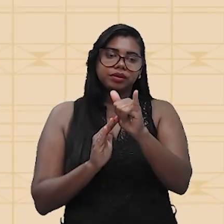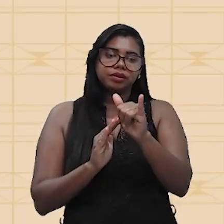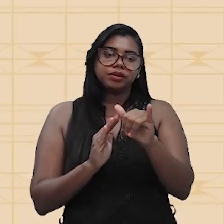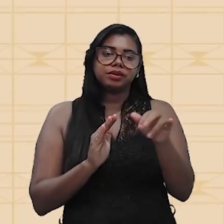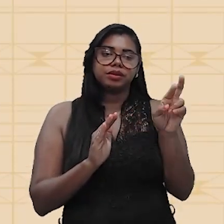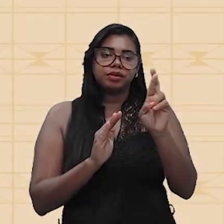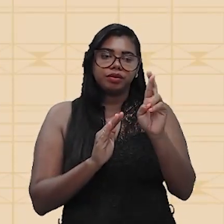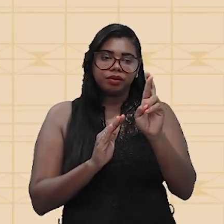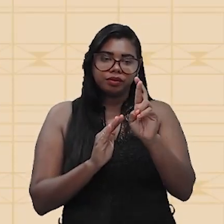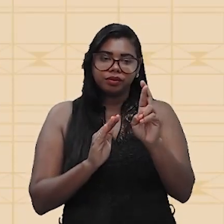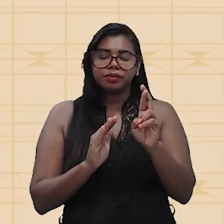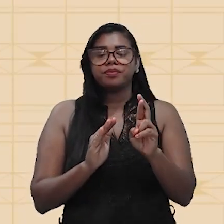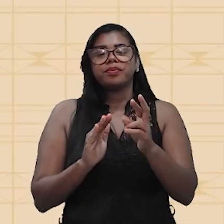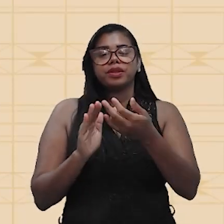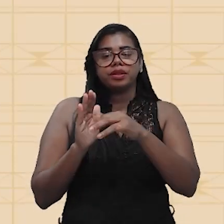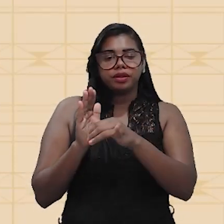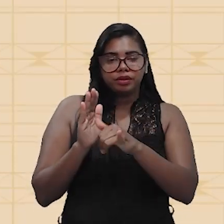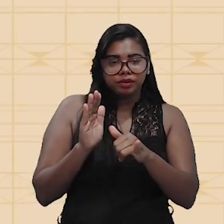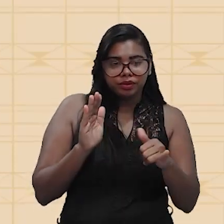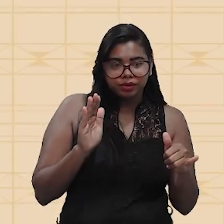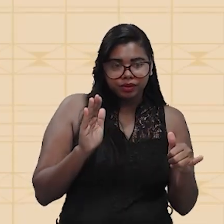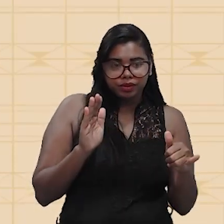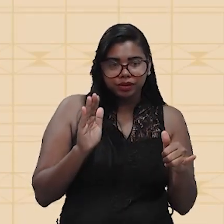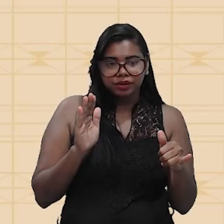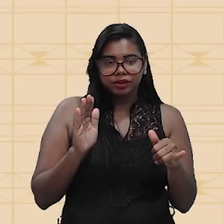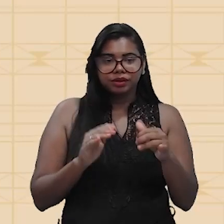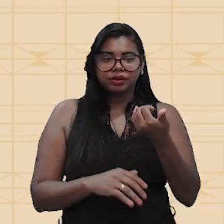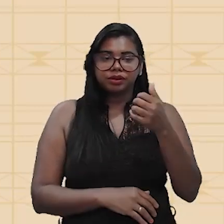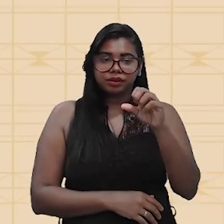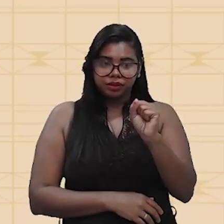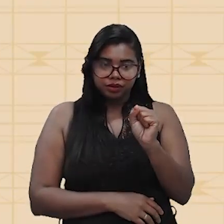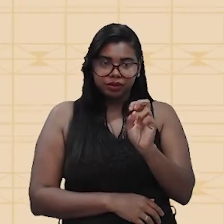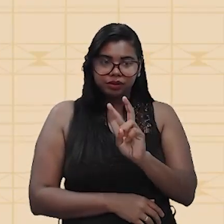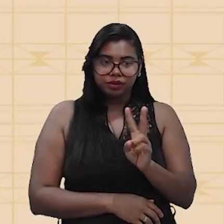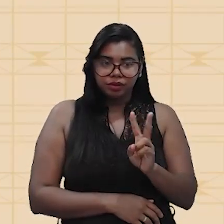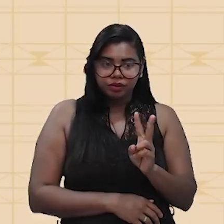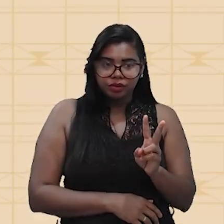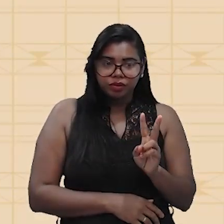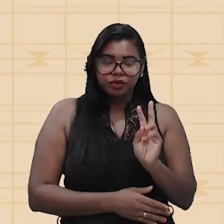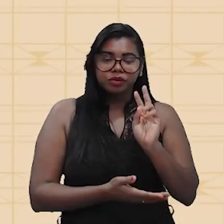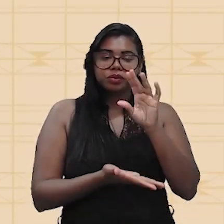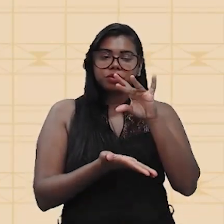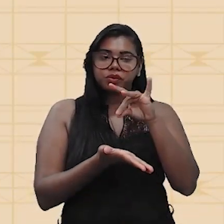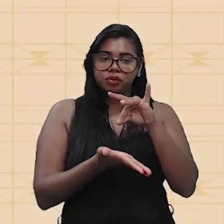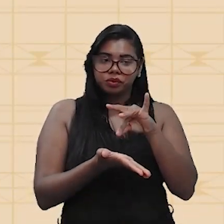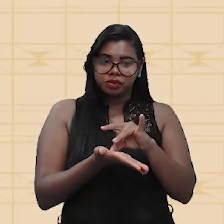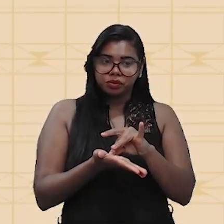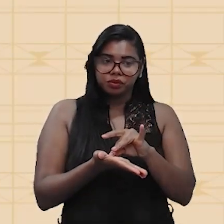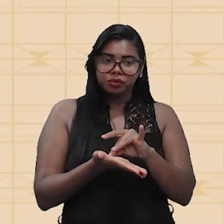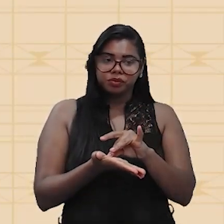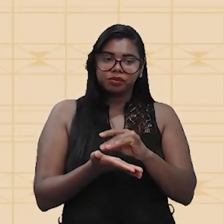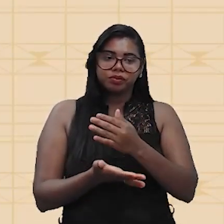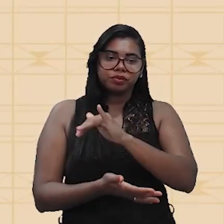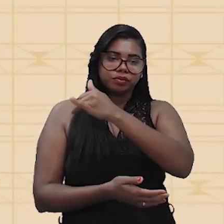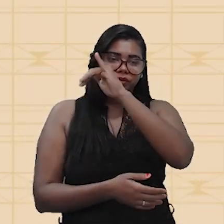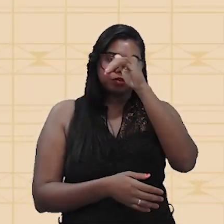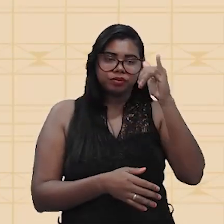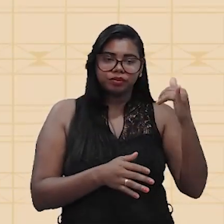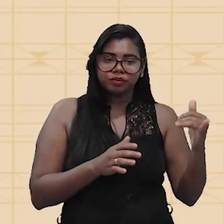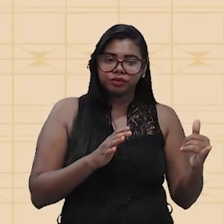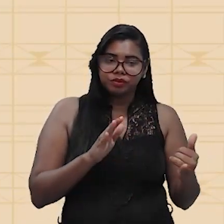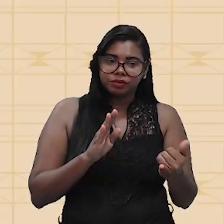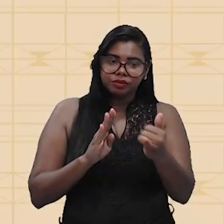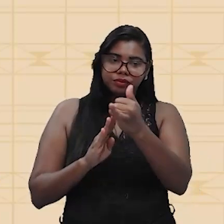corrente sai de 18 volts, no sentido anti-horário, ela toca no aparelho de